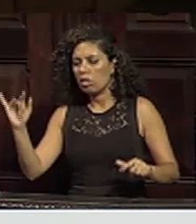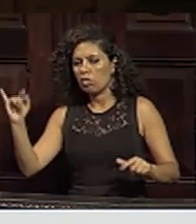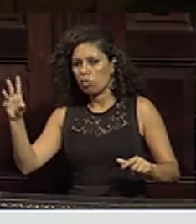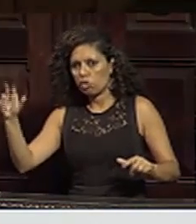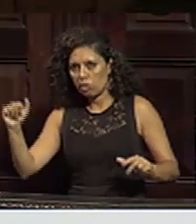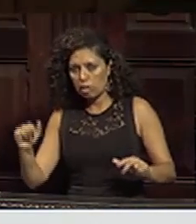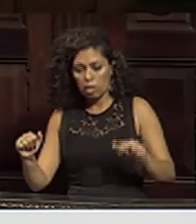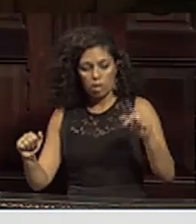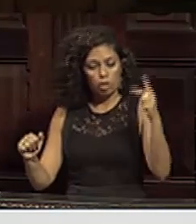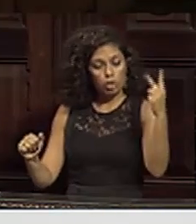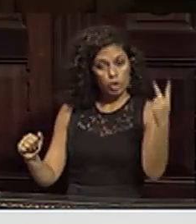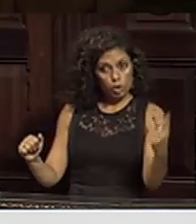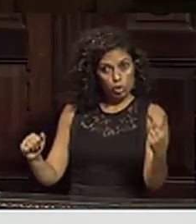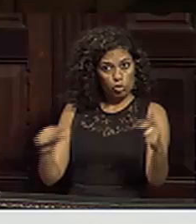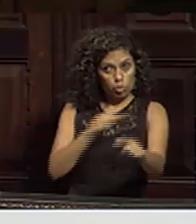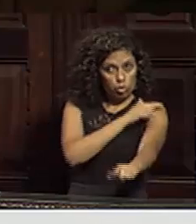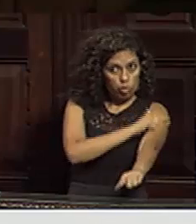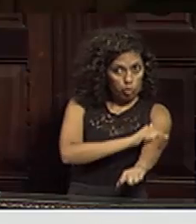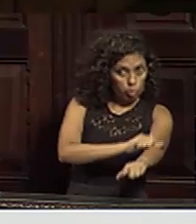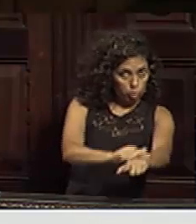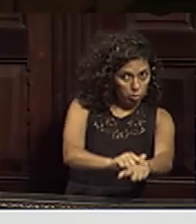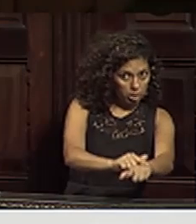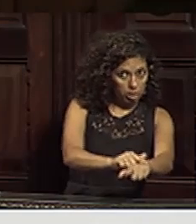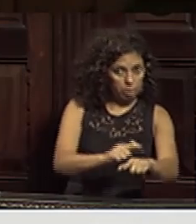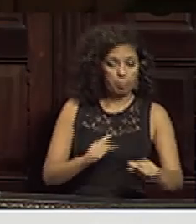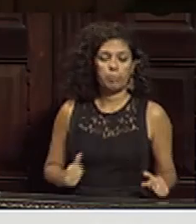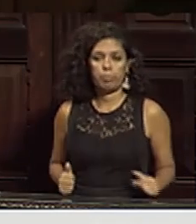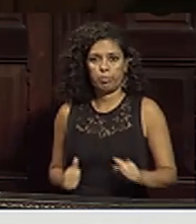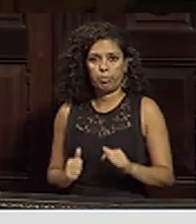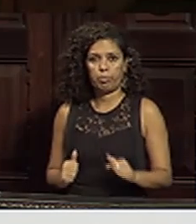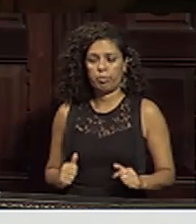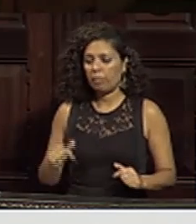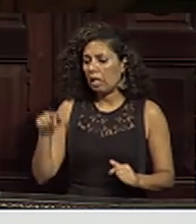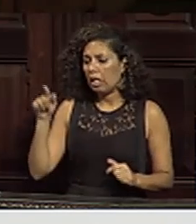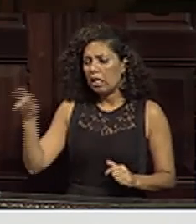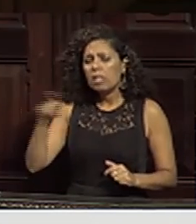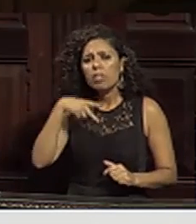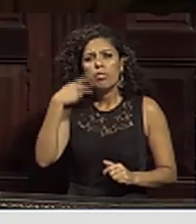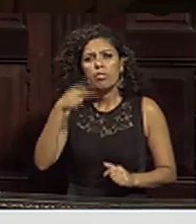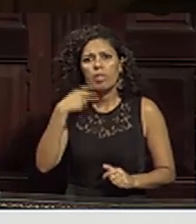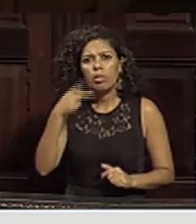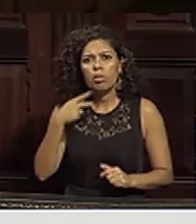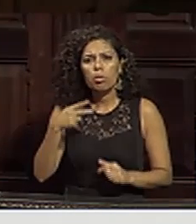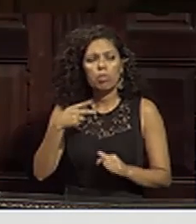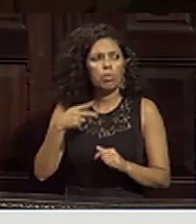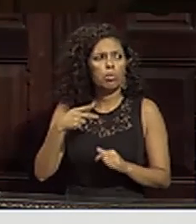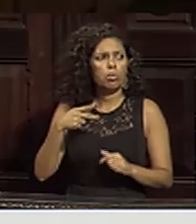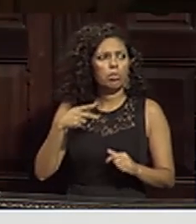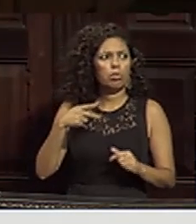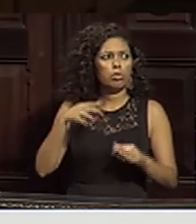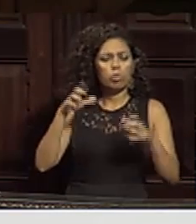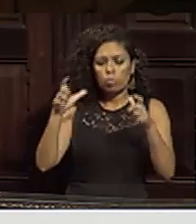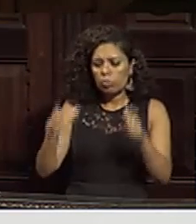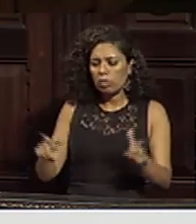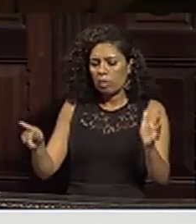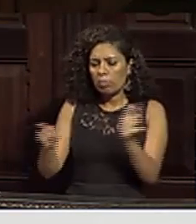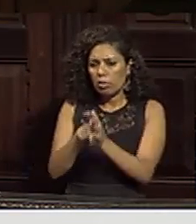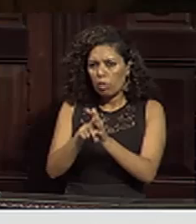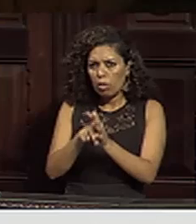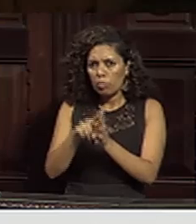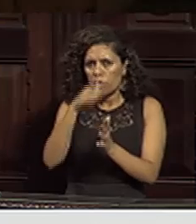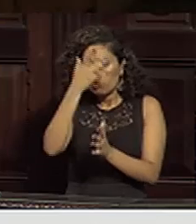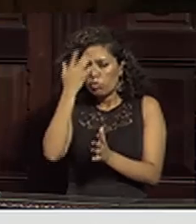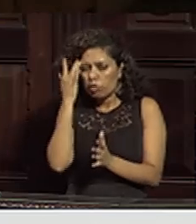ele que na década de 50, quando havia no